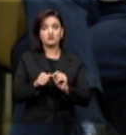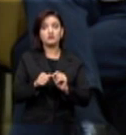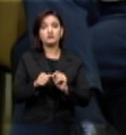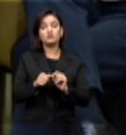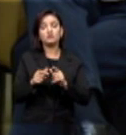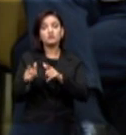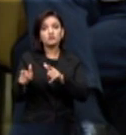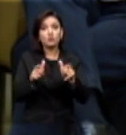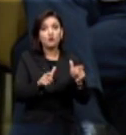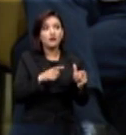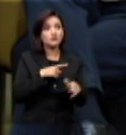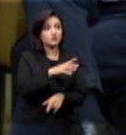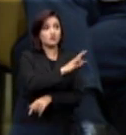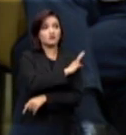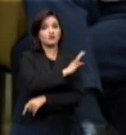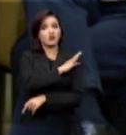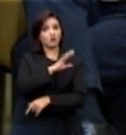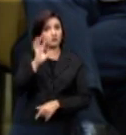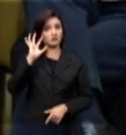tecnicamente.